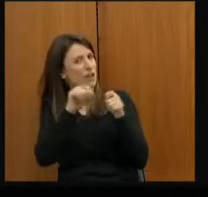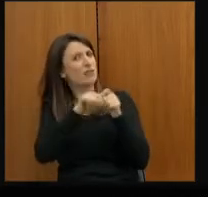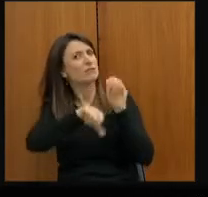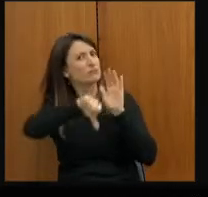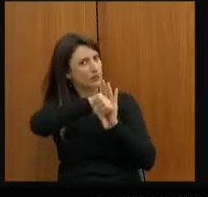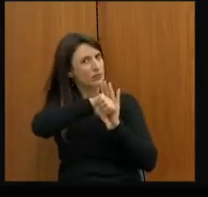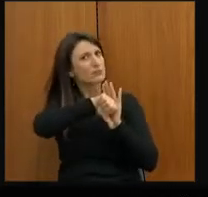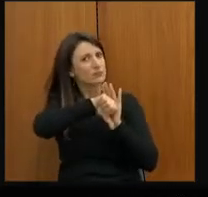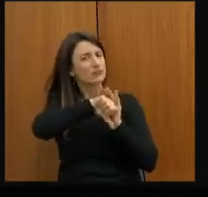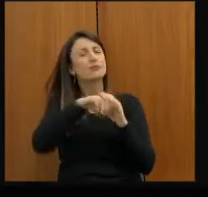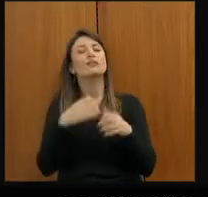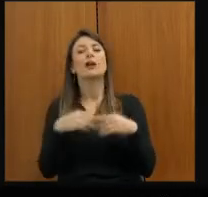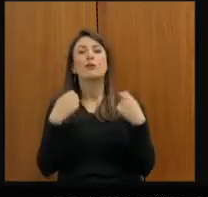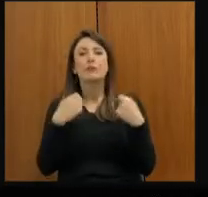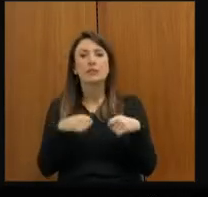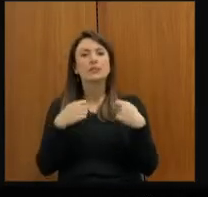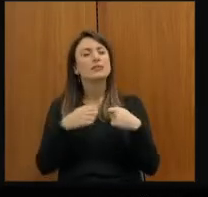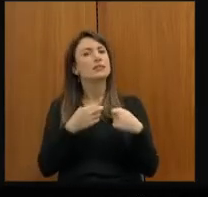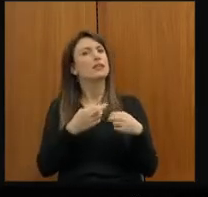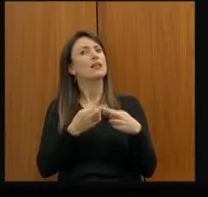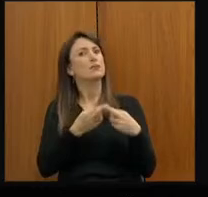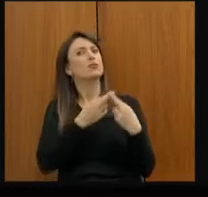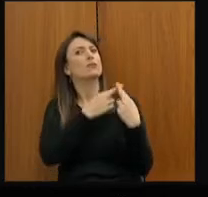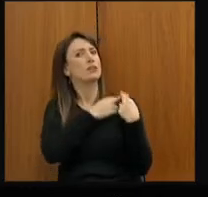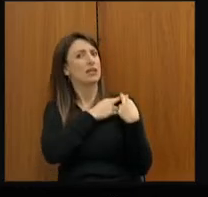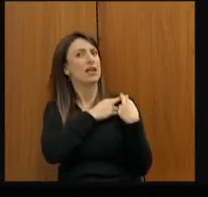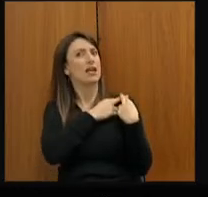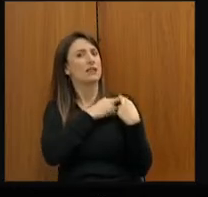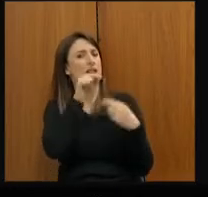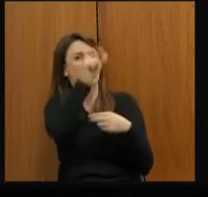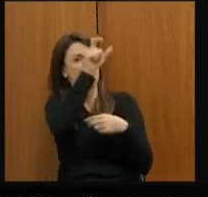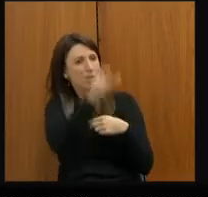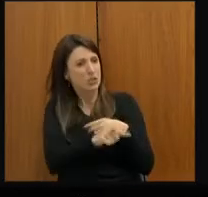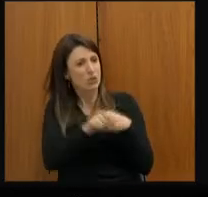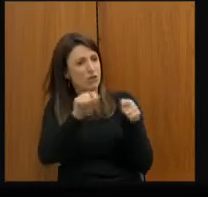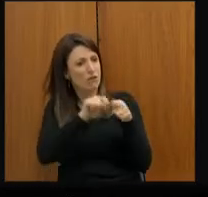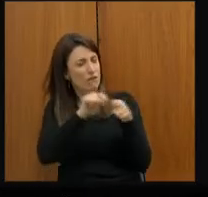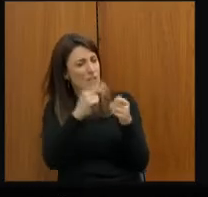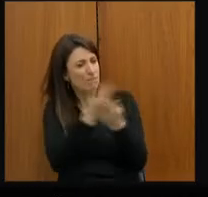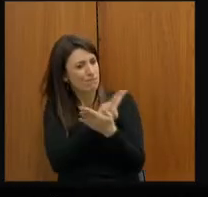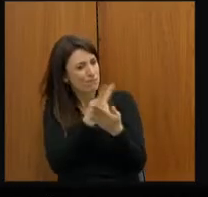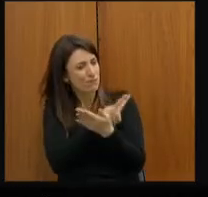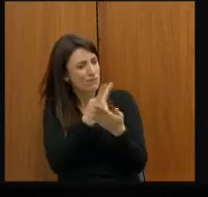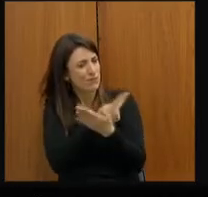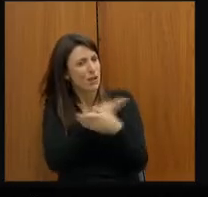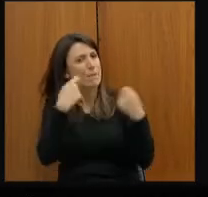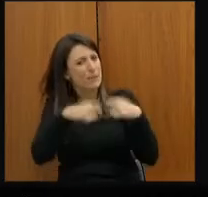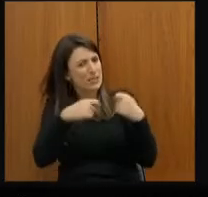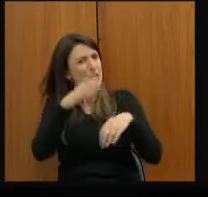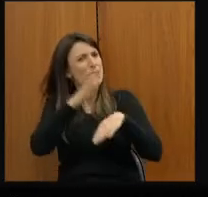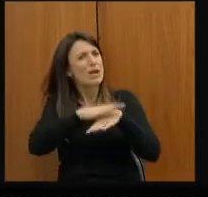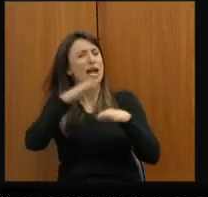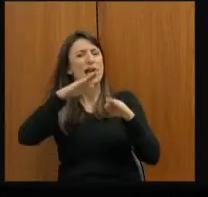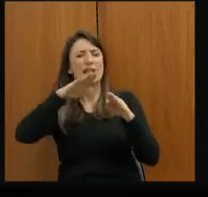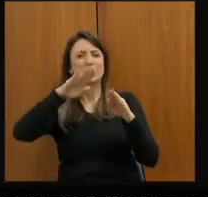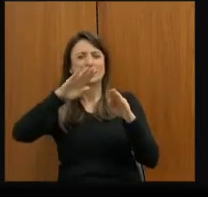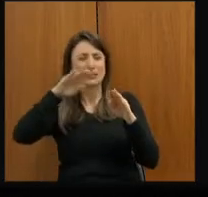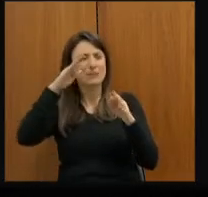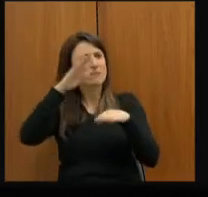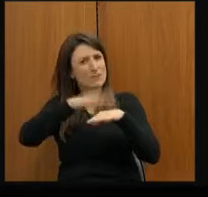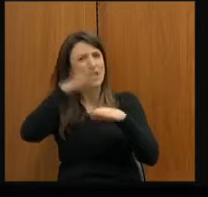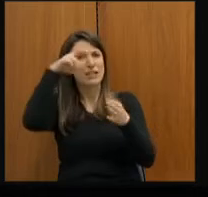o mesmo fato essa responsabilização do infrator é pequena ele se descumprirem a